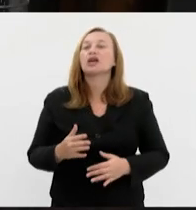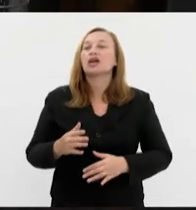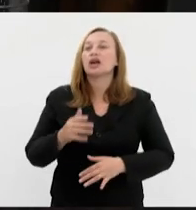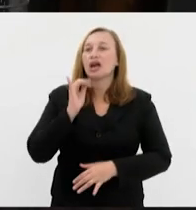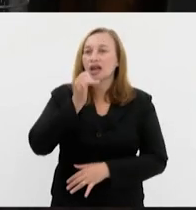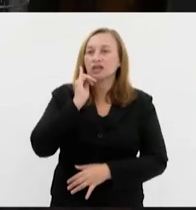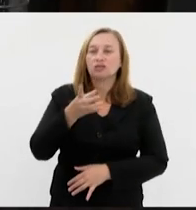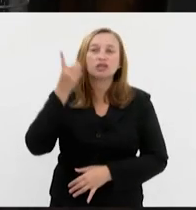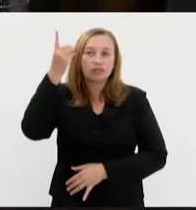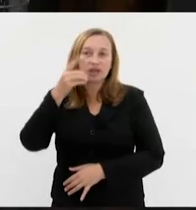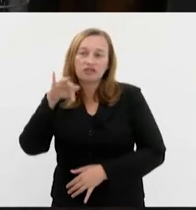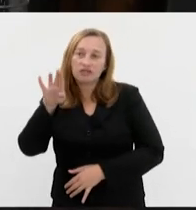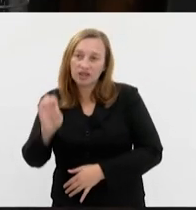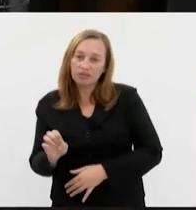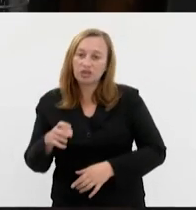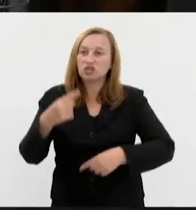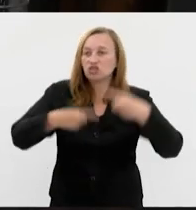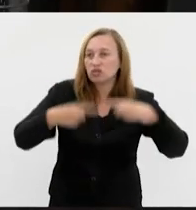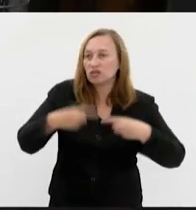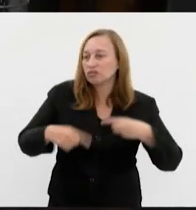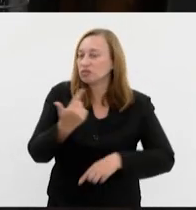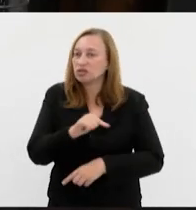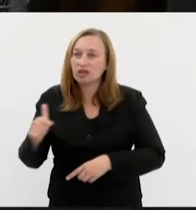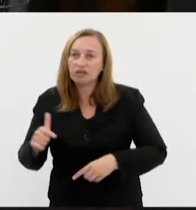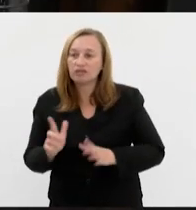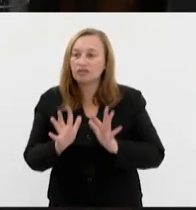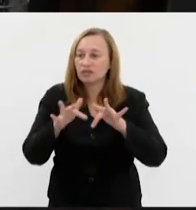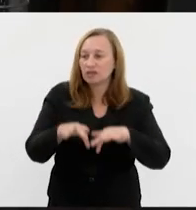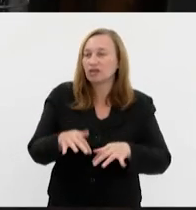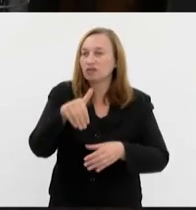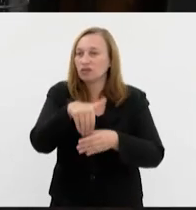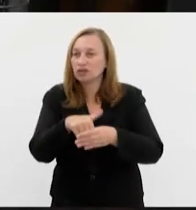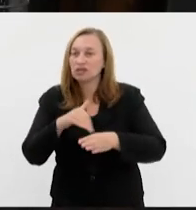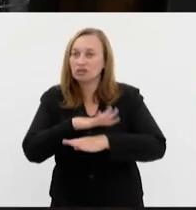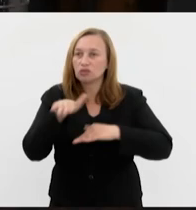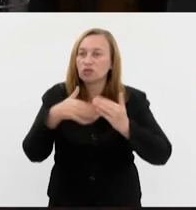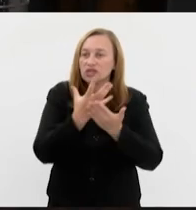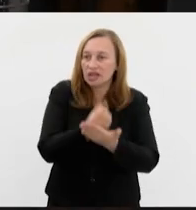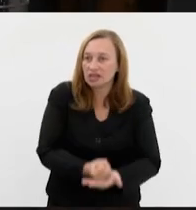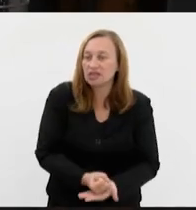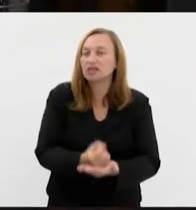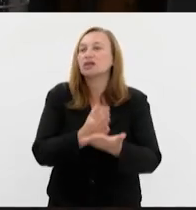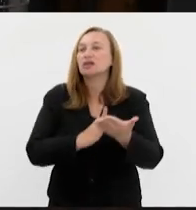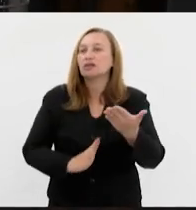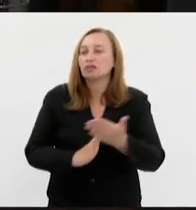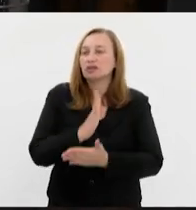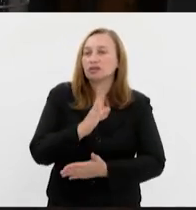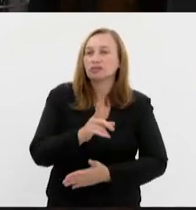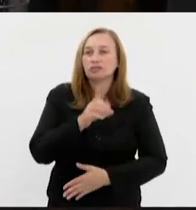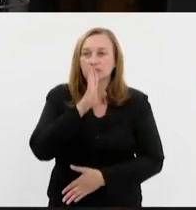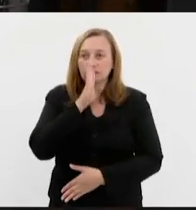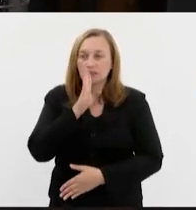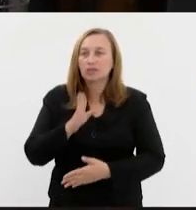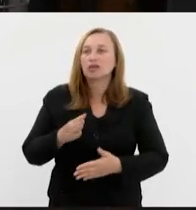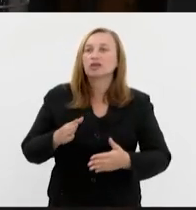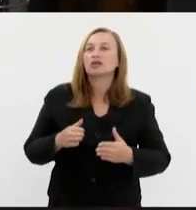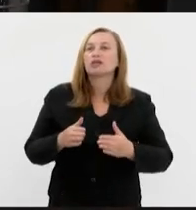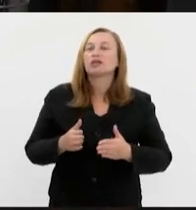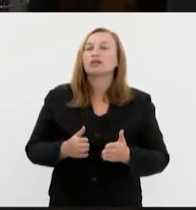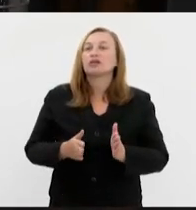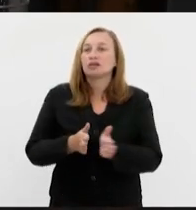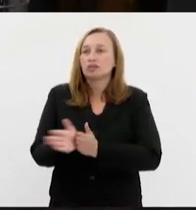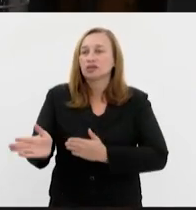deputado Felipe Soares. Em discussão, não havendo quem queira discutir, encerrada a discussão e votação. Os senhores que aprovam, permaneçam como estão aprovados, vai à